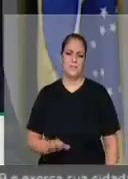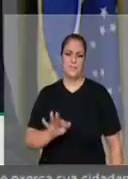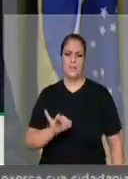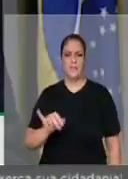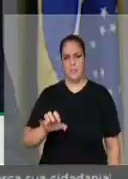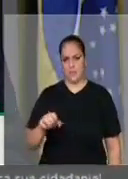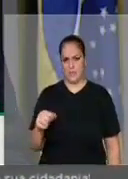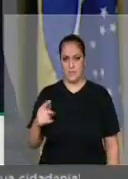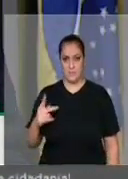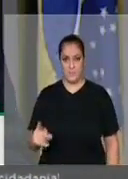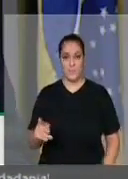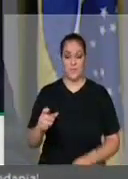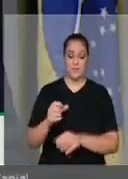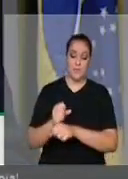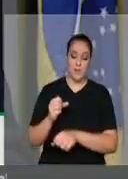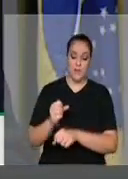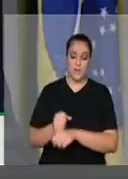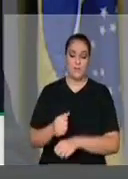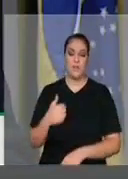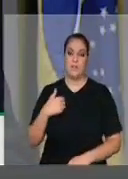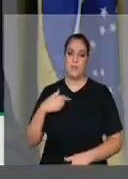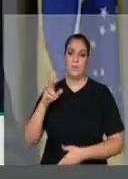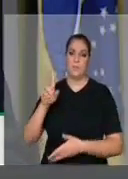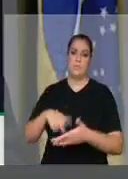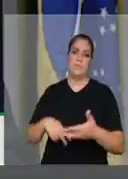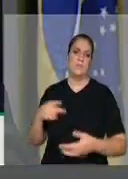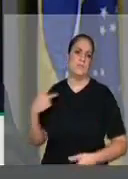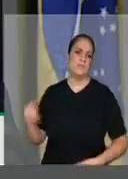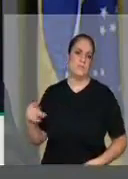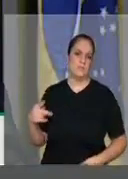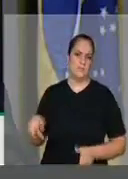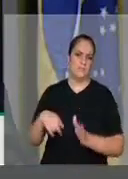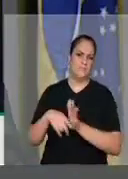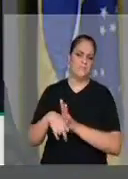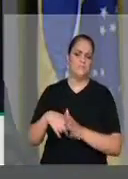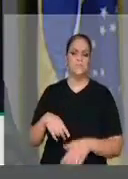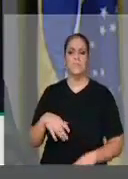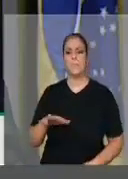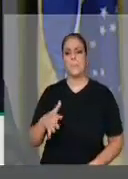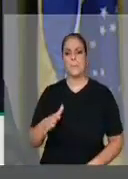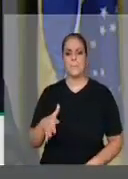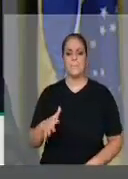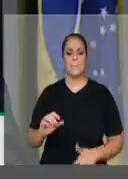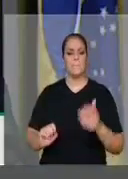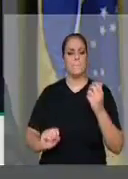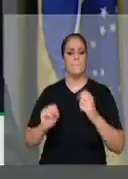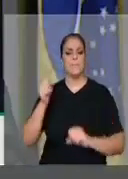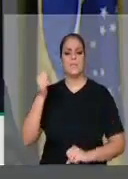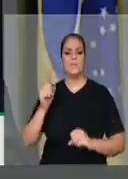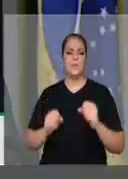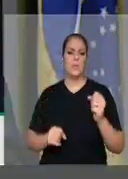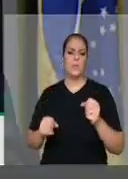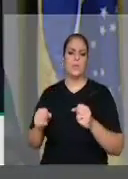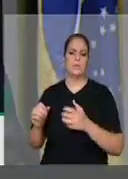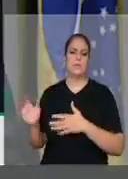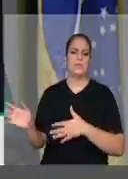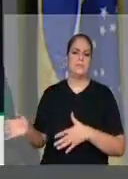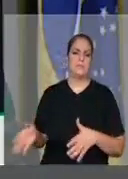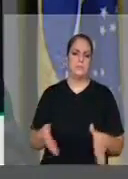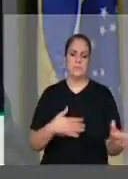Fiesp calcula, um estudo que eu li recentemente deles, que numa cadeia produtiva industrial